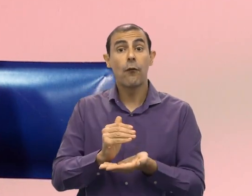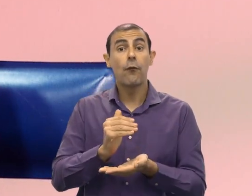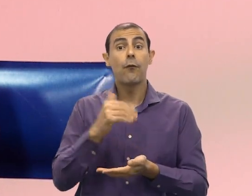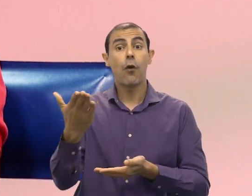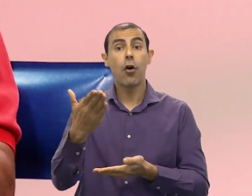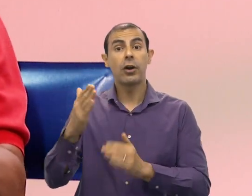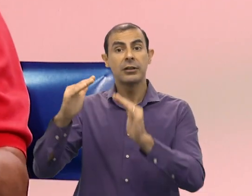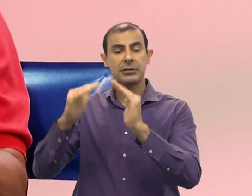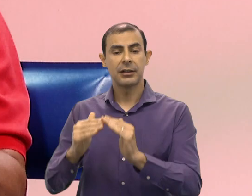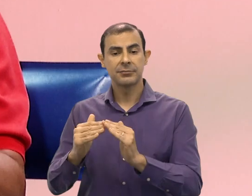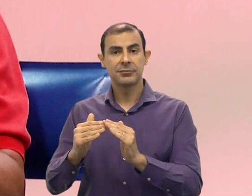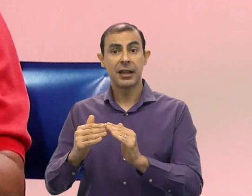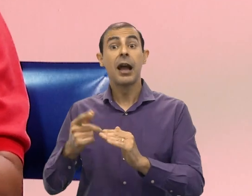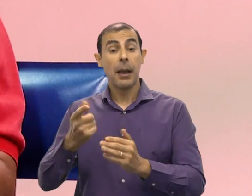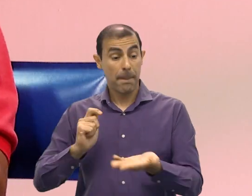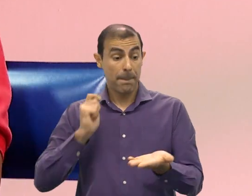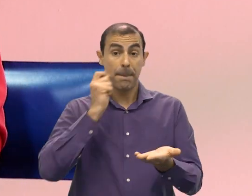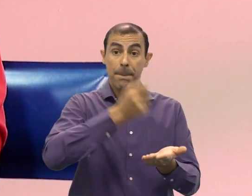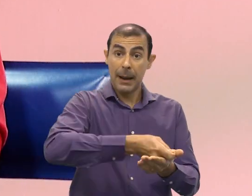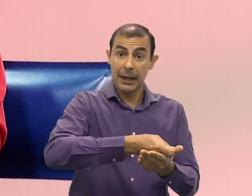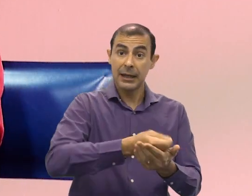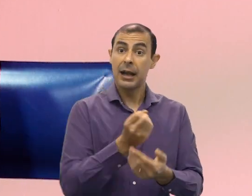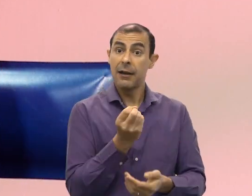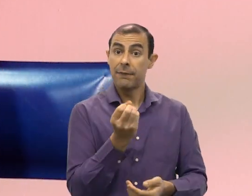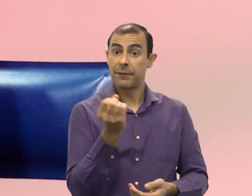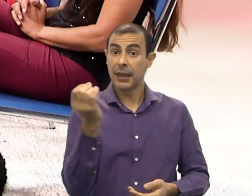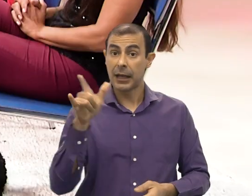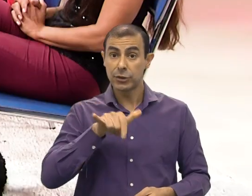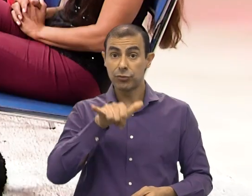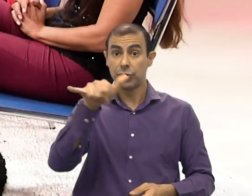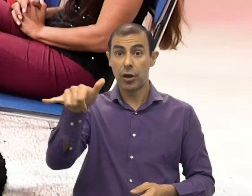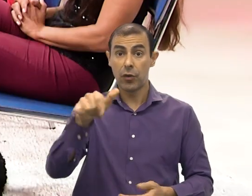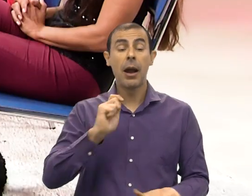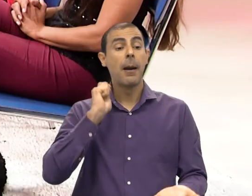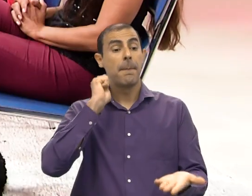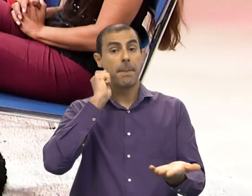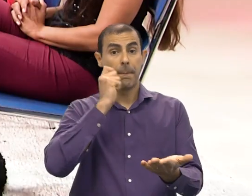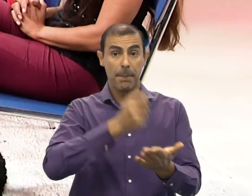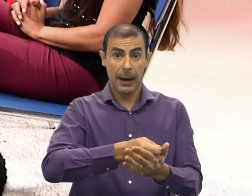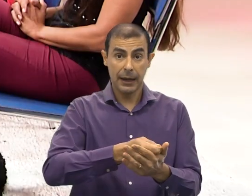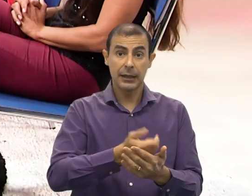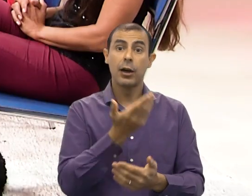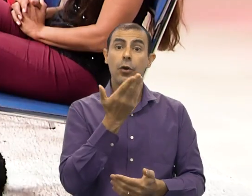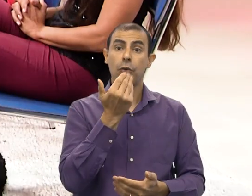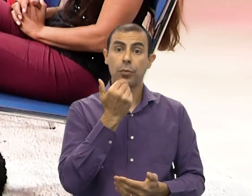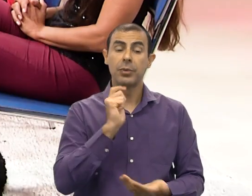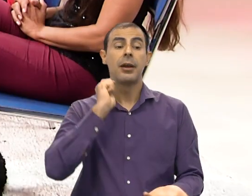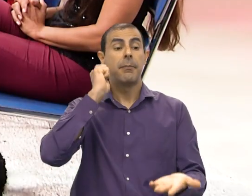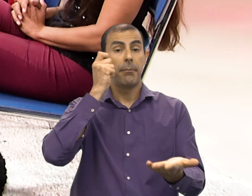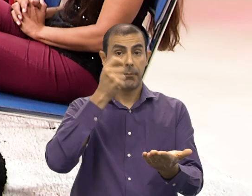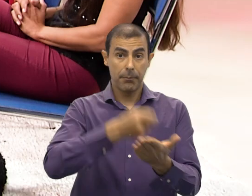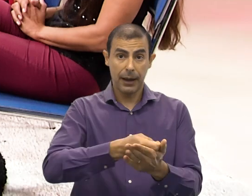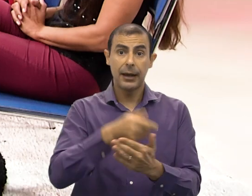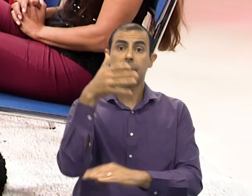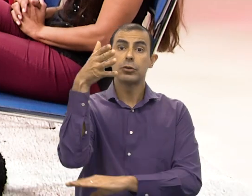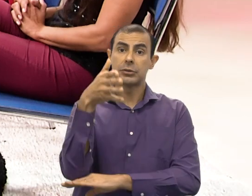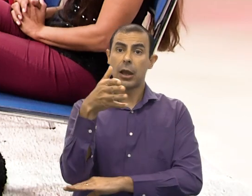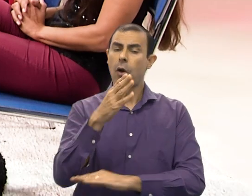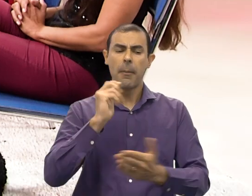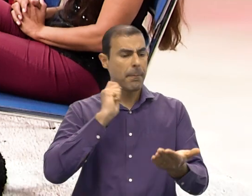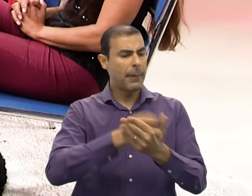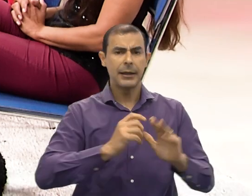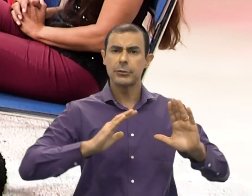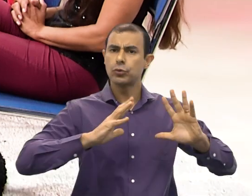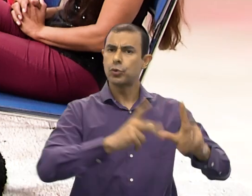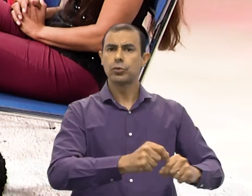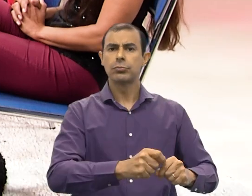que banca hotel e paga diária. Então a gente às vezes assusta que existem campanhas, em alguns casos específicos, pedindo dinheiro para o